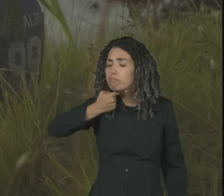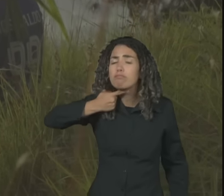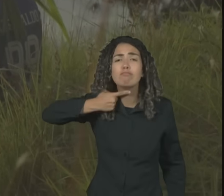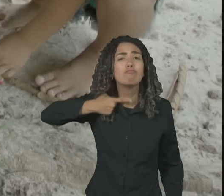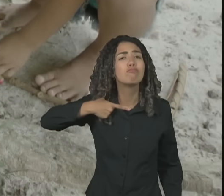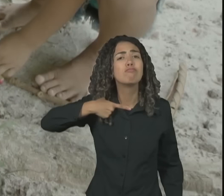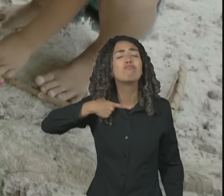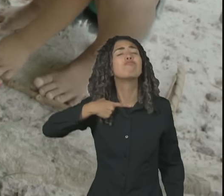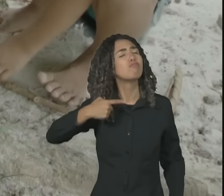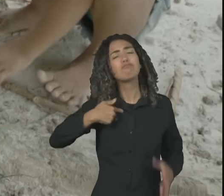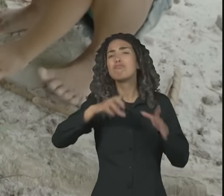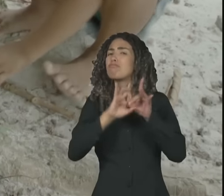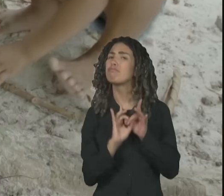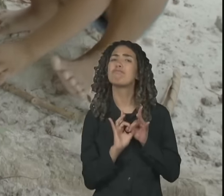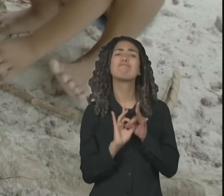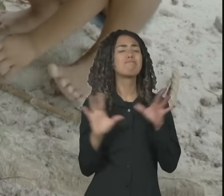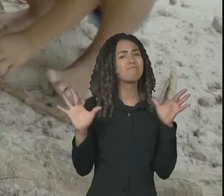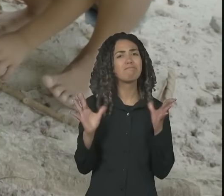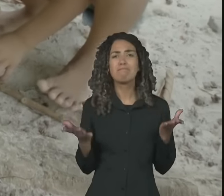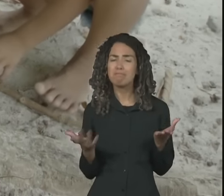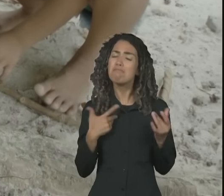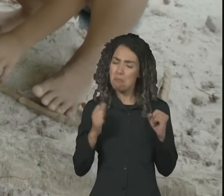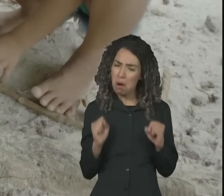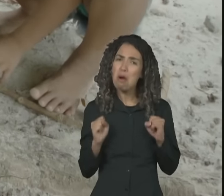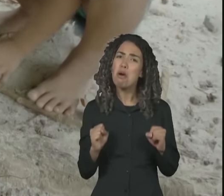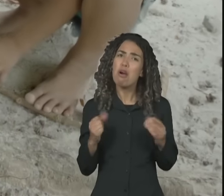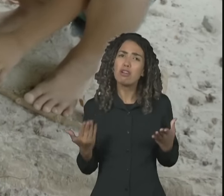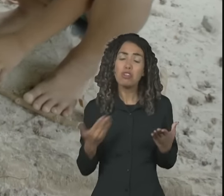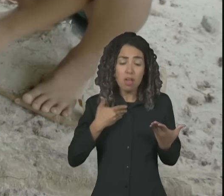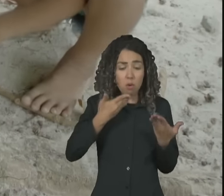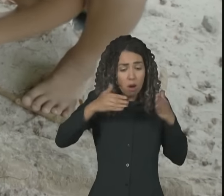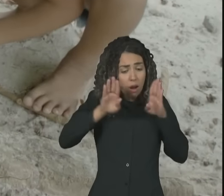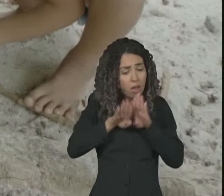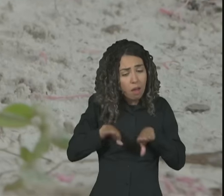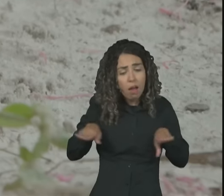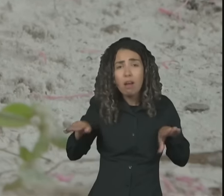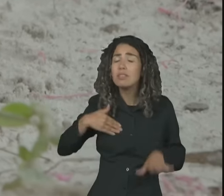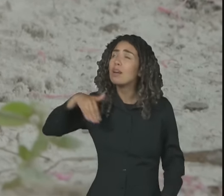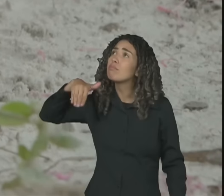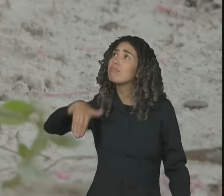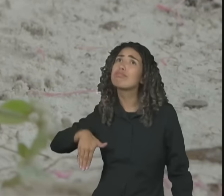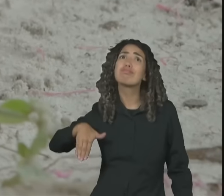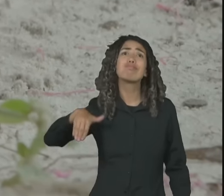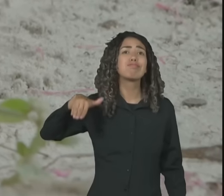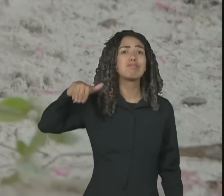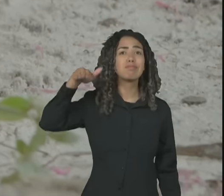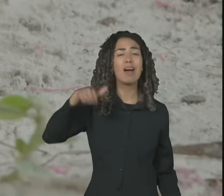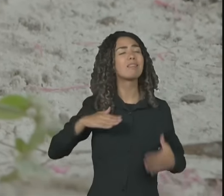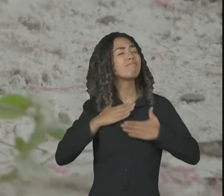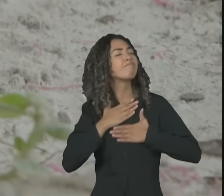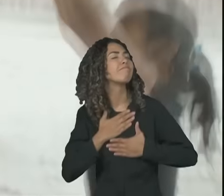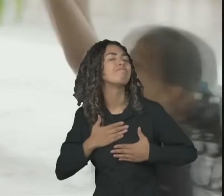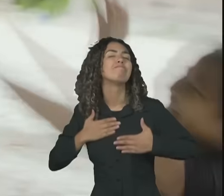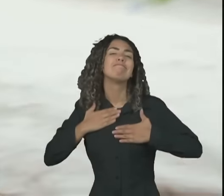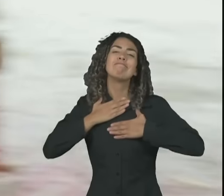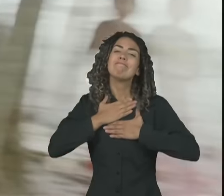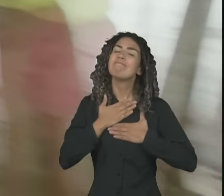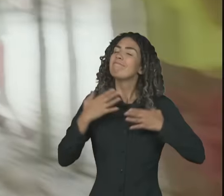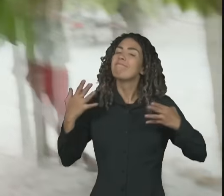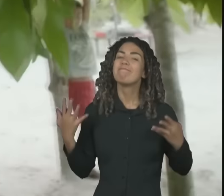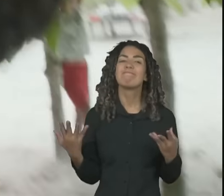ser. Ser criança indígena, ter uma infância, ter um bem viver incrível.